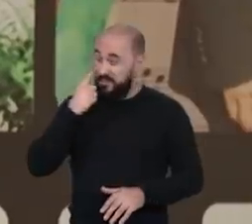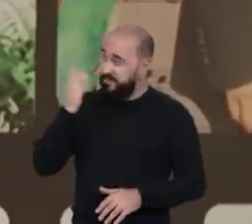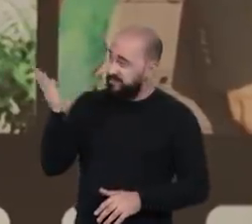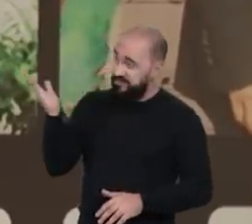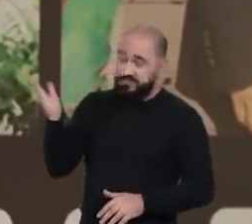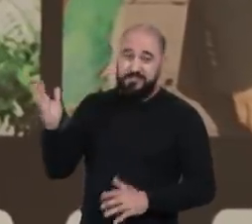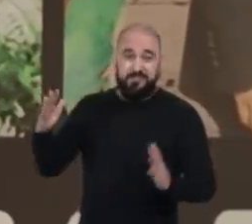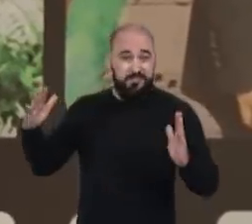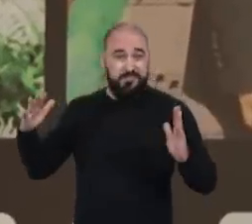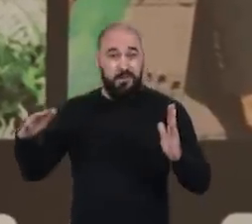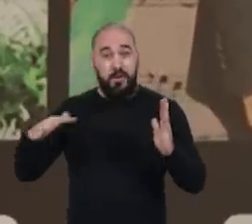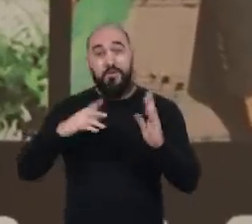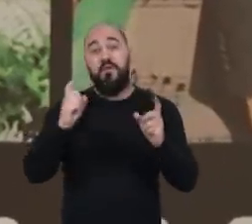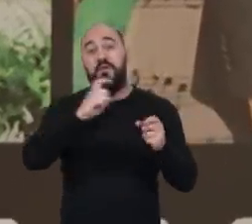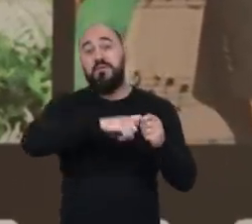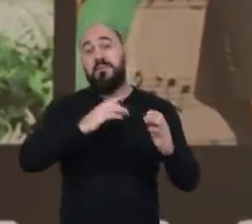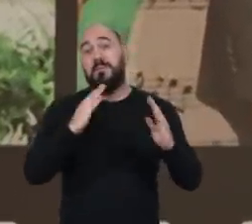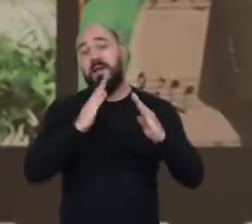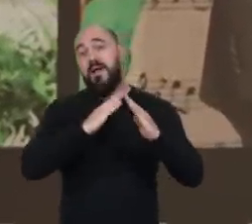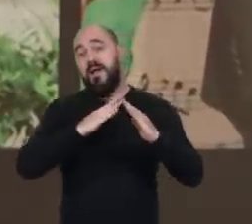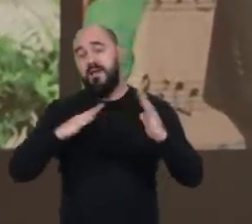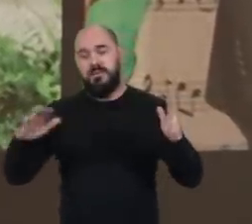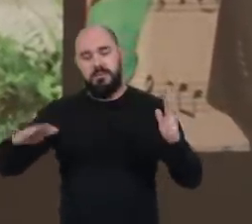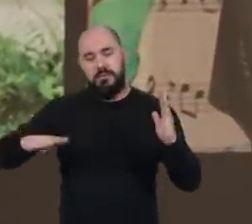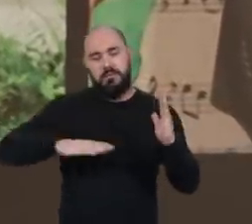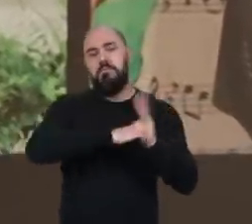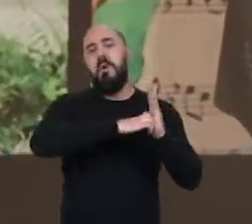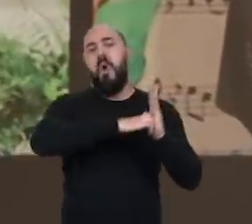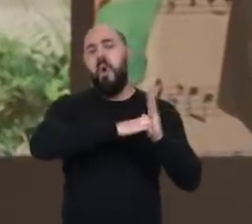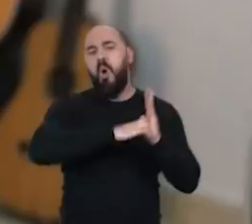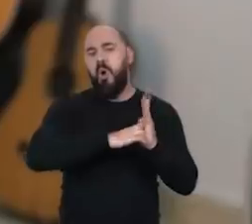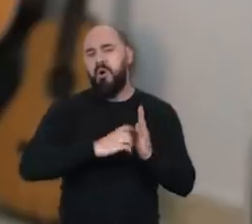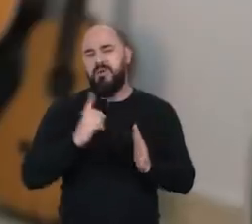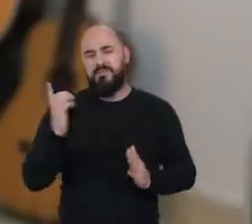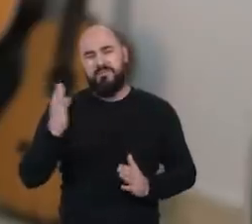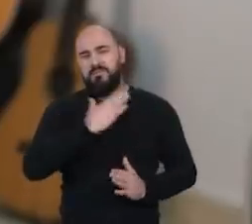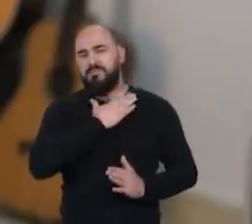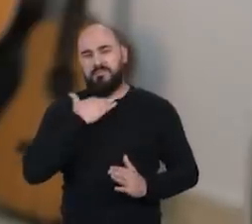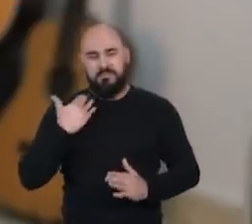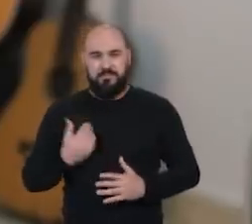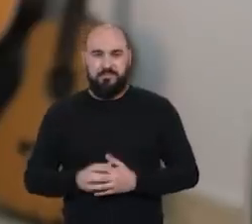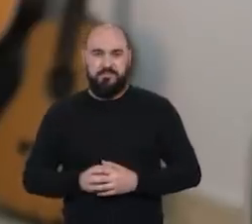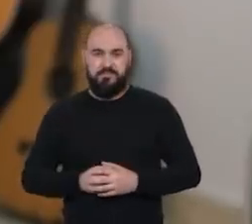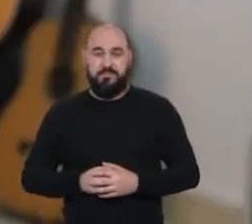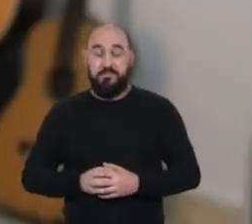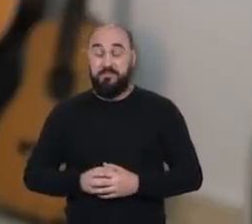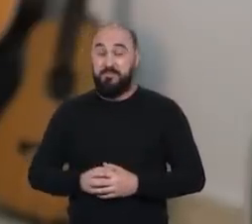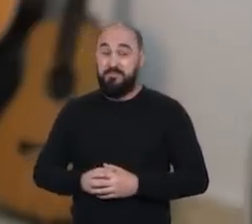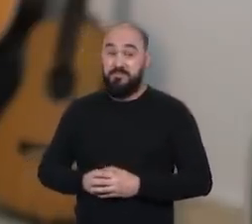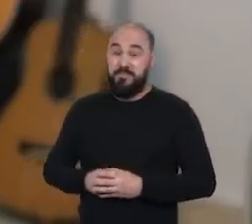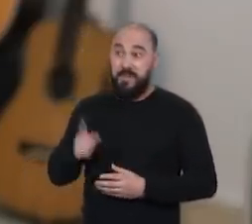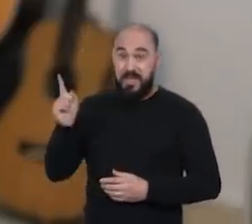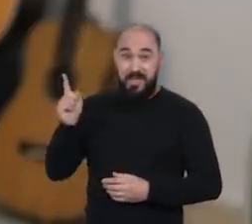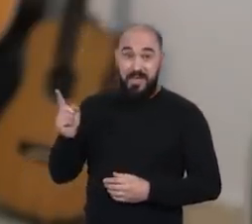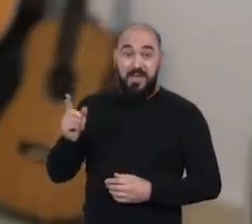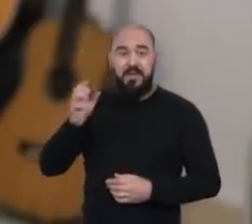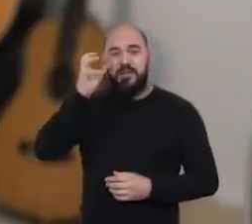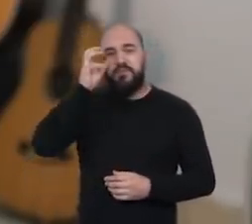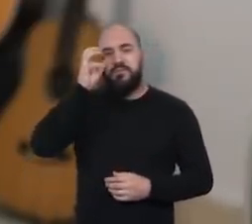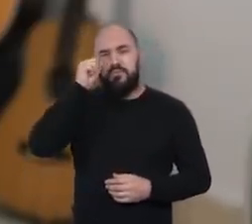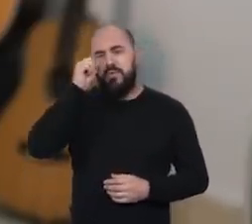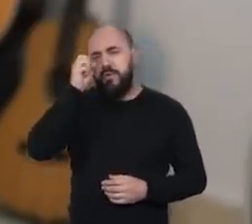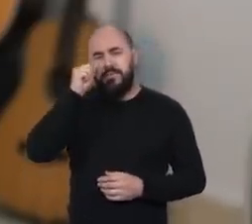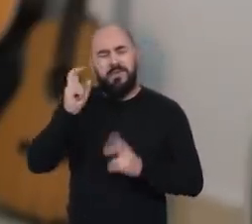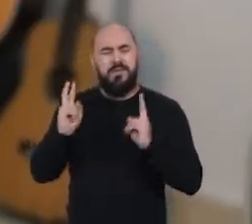carro no retorno para casa deixaria terríveis cicatrizes. Então, o Brenner, como era mais dormioco, ele